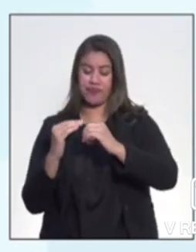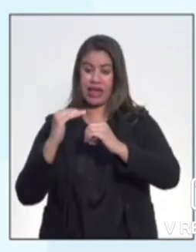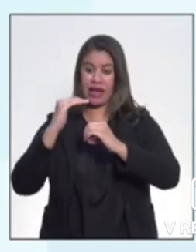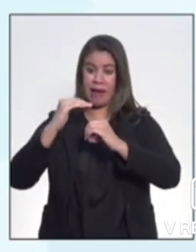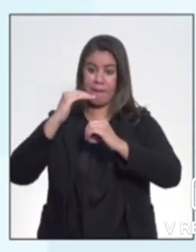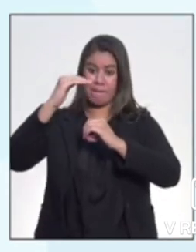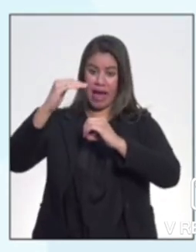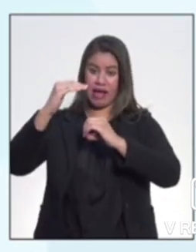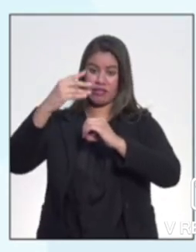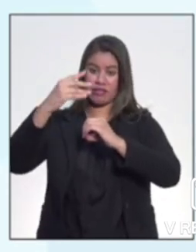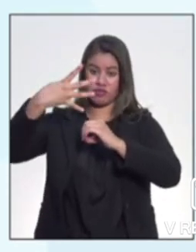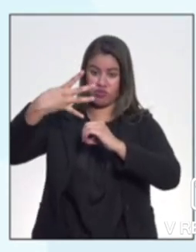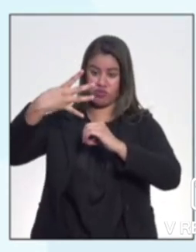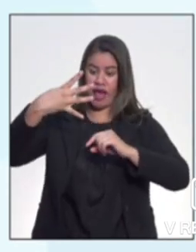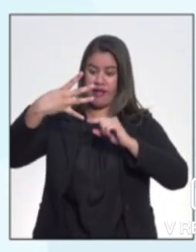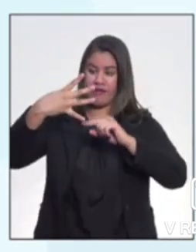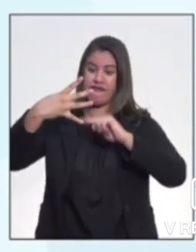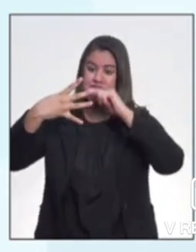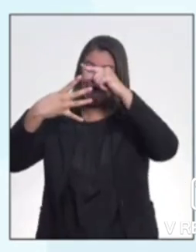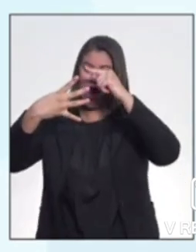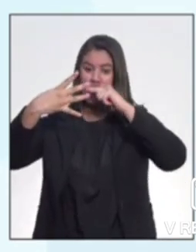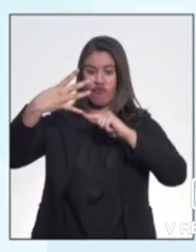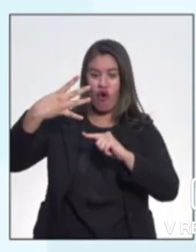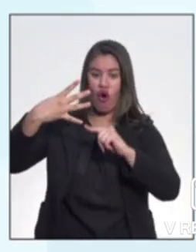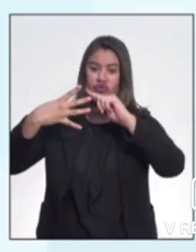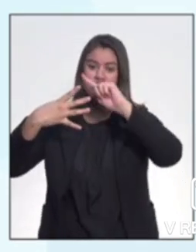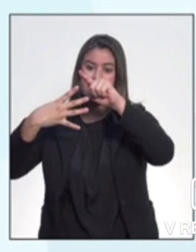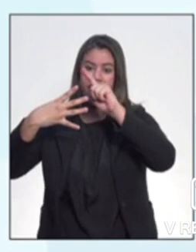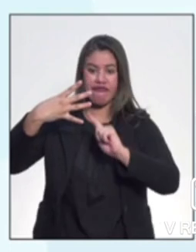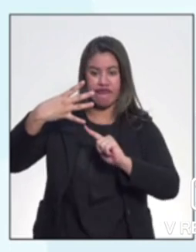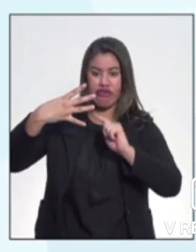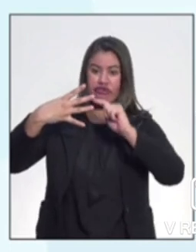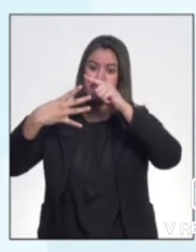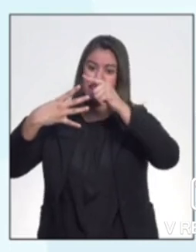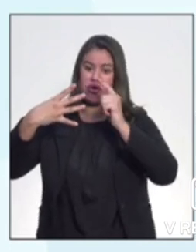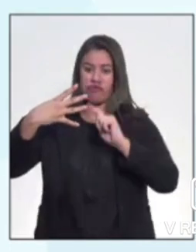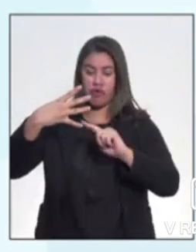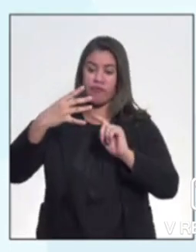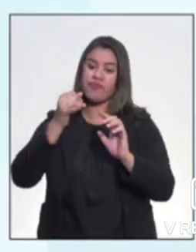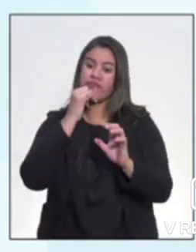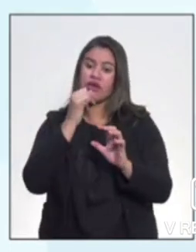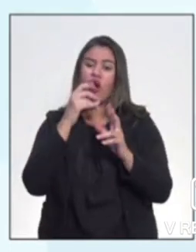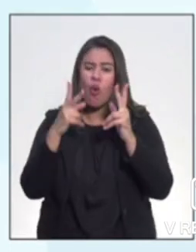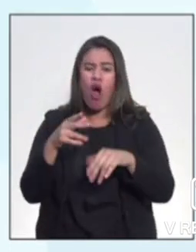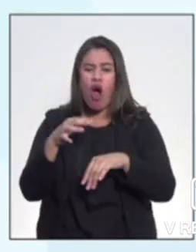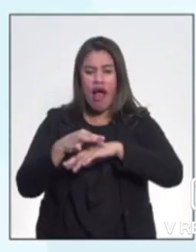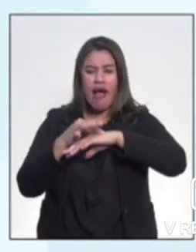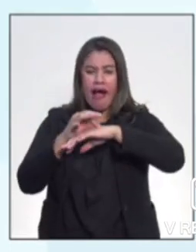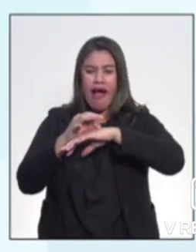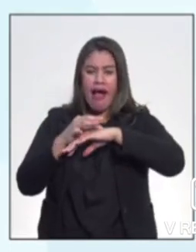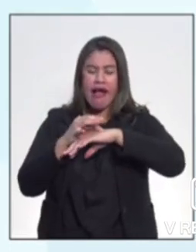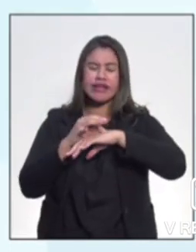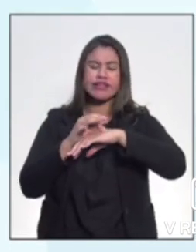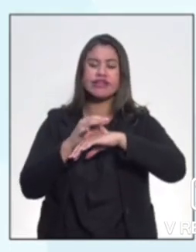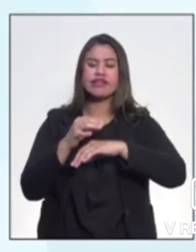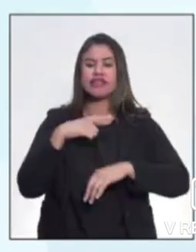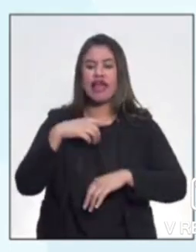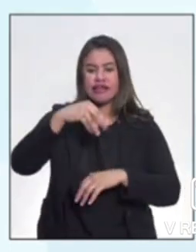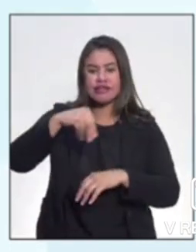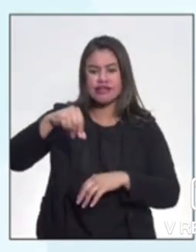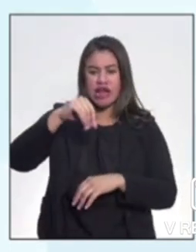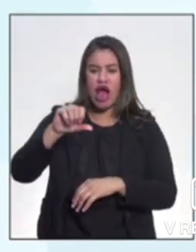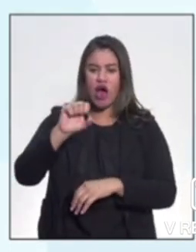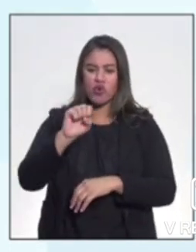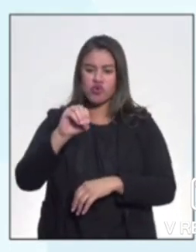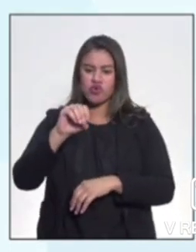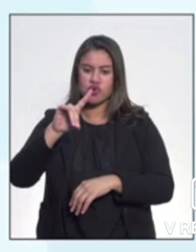também. Né? Quando ele vai, por exemplo, quando a professora Simone comentou, você está lá com o bife temperado, tem cloreto de sódio, tem o sal, o